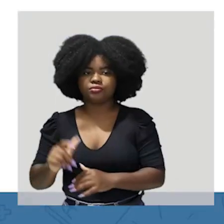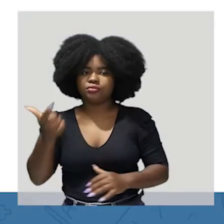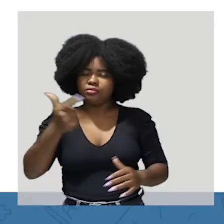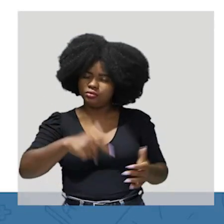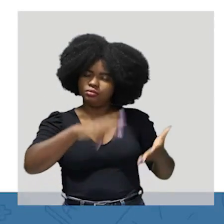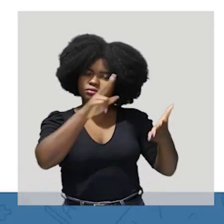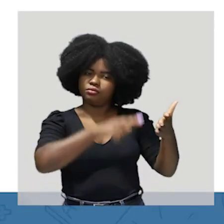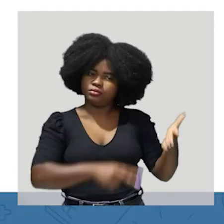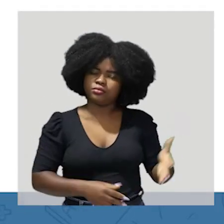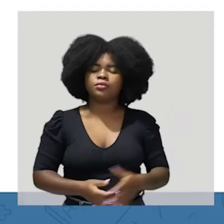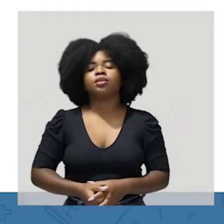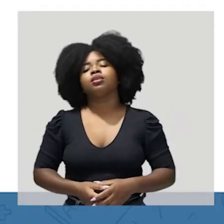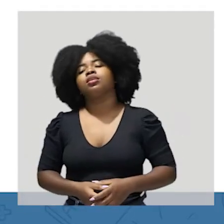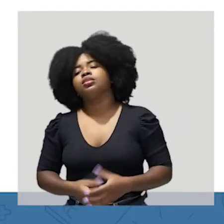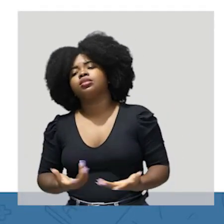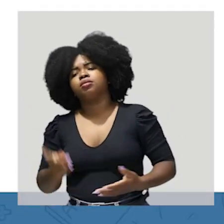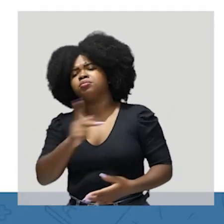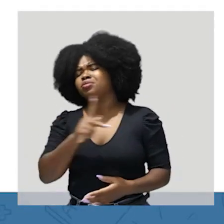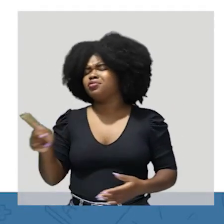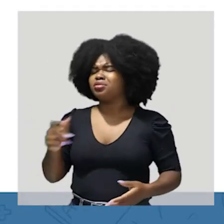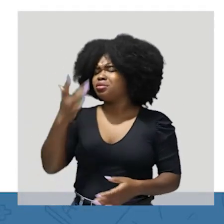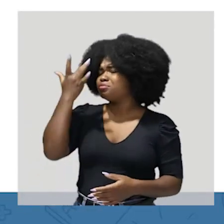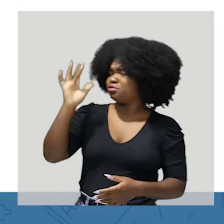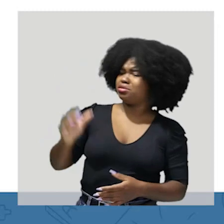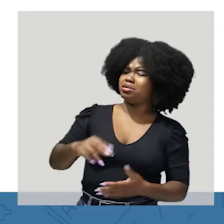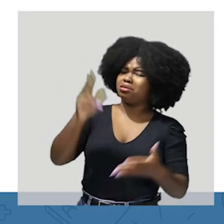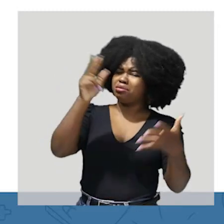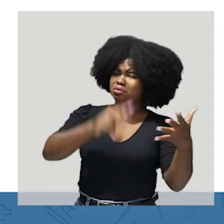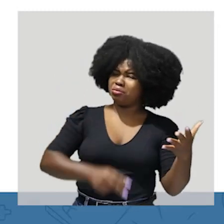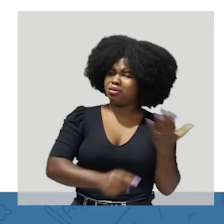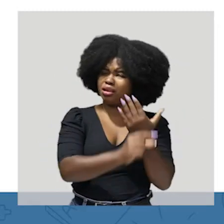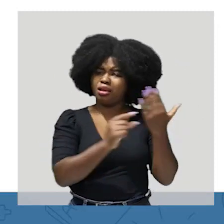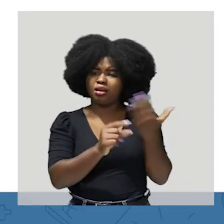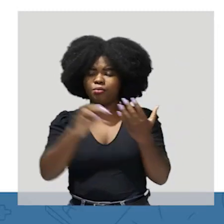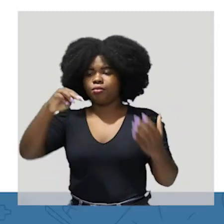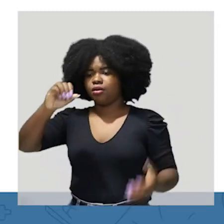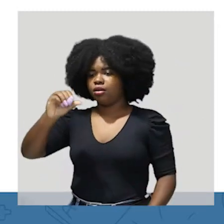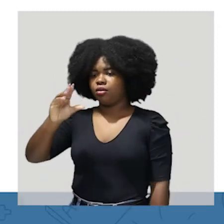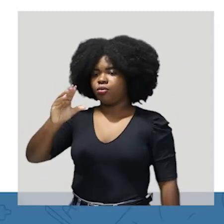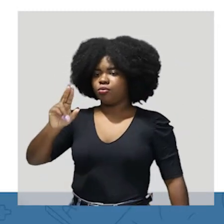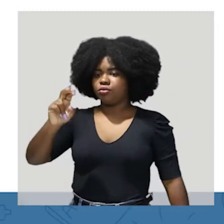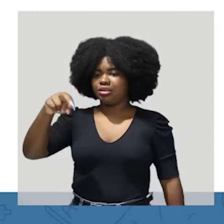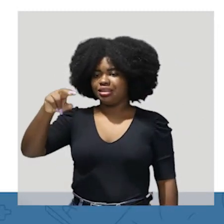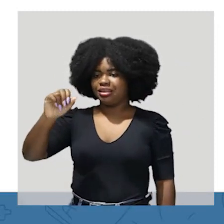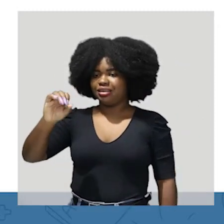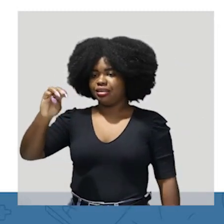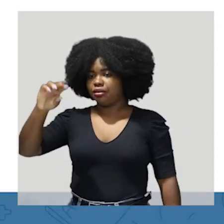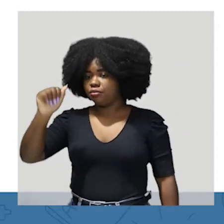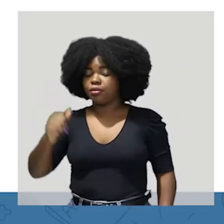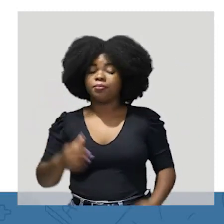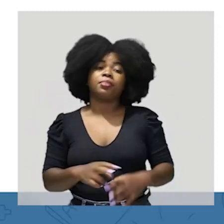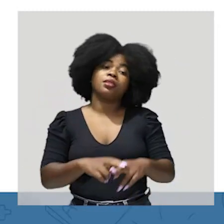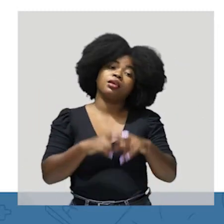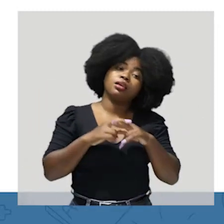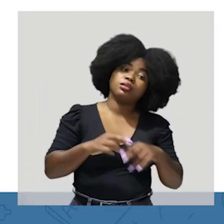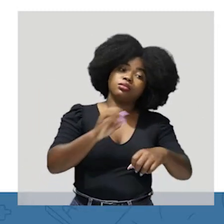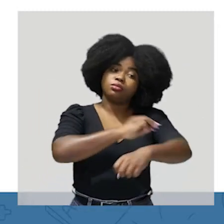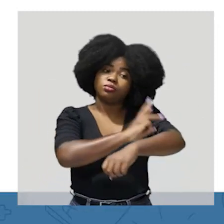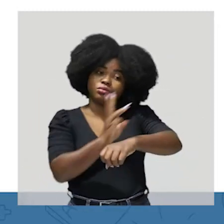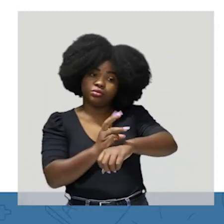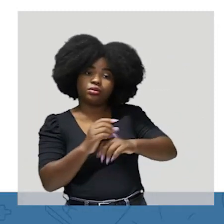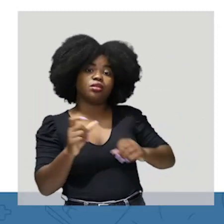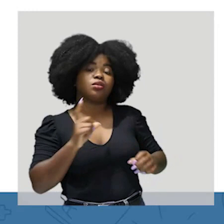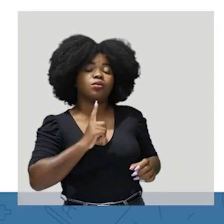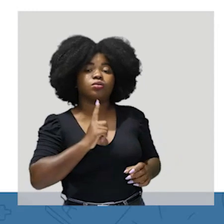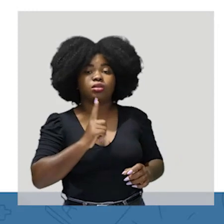então assim Cacau eu não sei eu não li Macunaíma Não sei Então nesse caso quando a Uema faz lança lá o